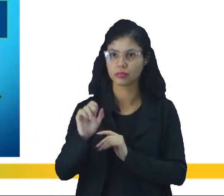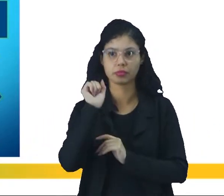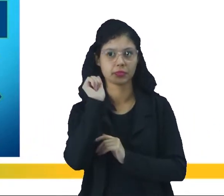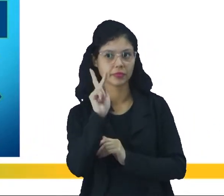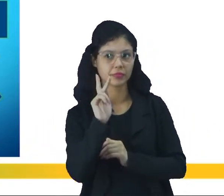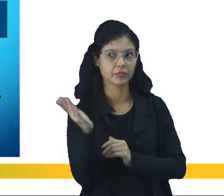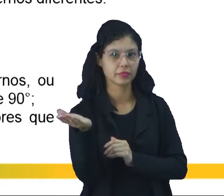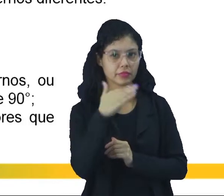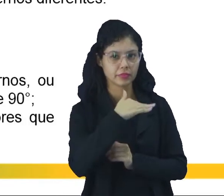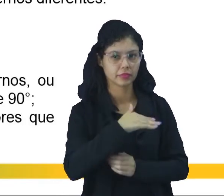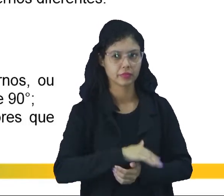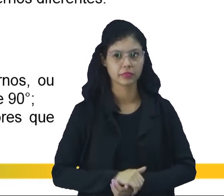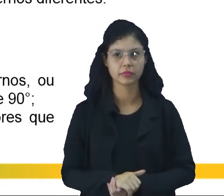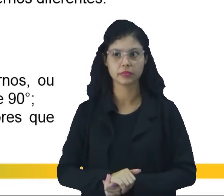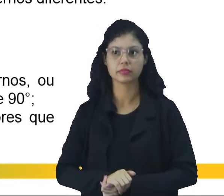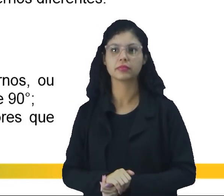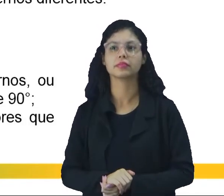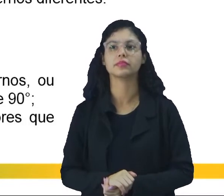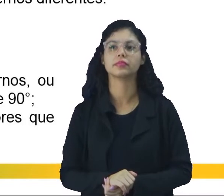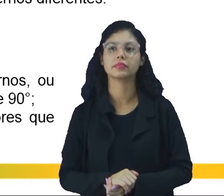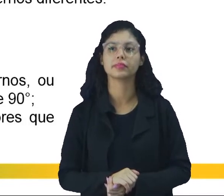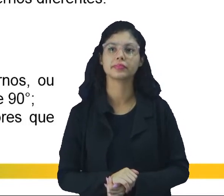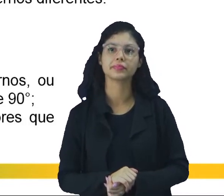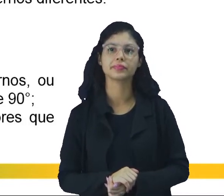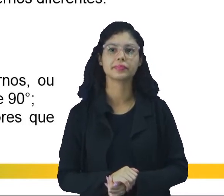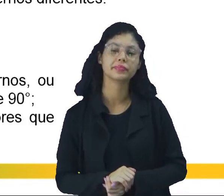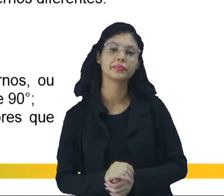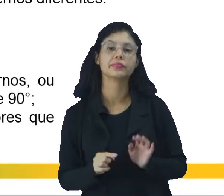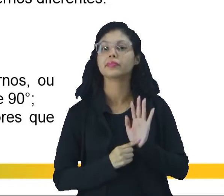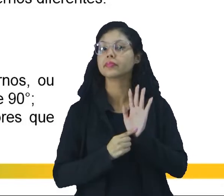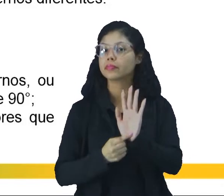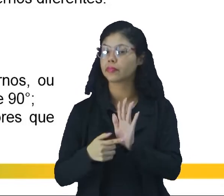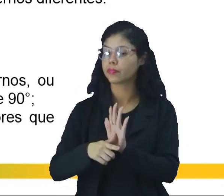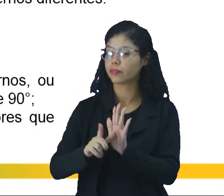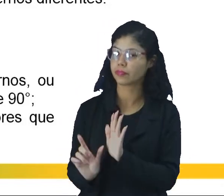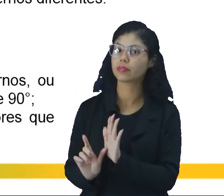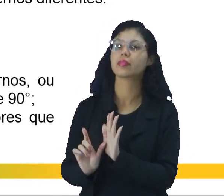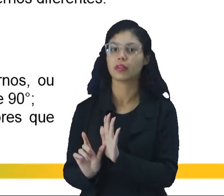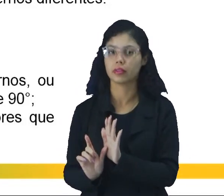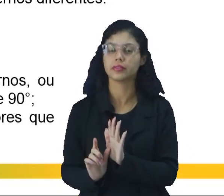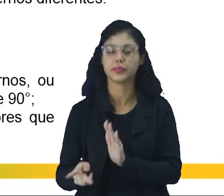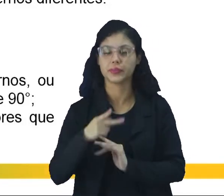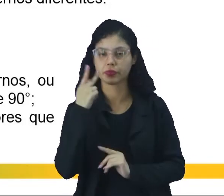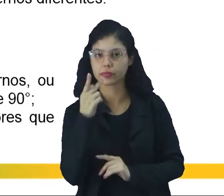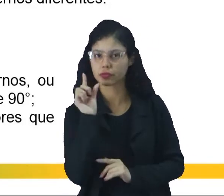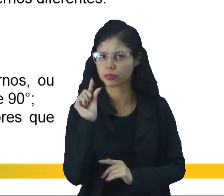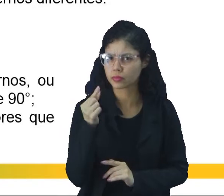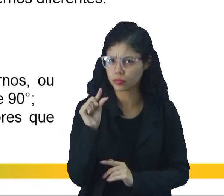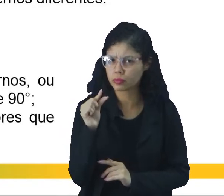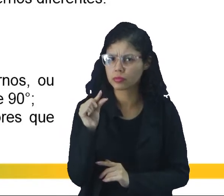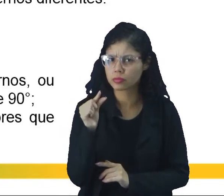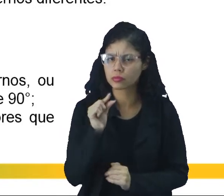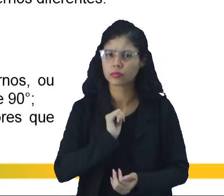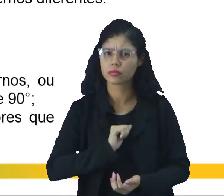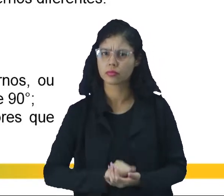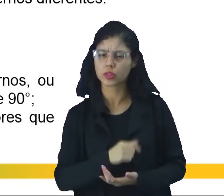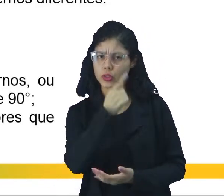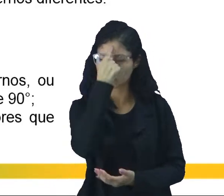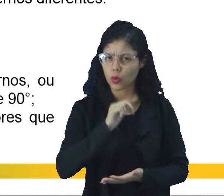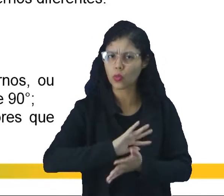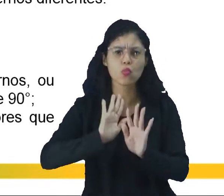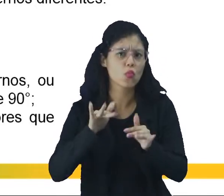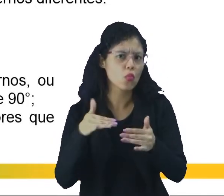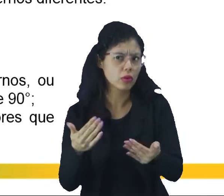ok? Vamos com calma? Antes de apresentar as fórmulas, vamos falar dos tipos, tá, de